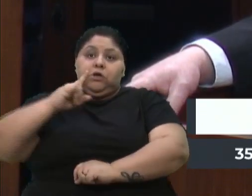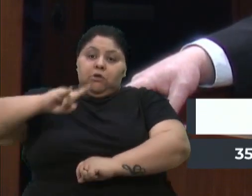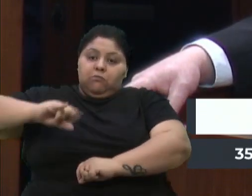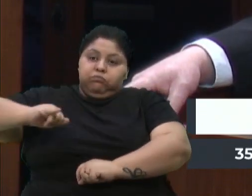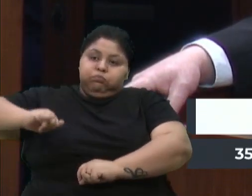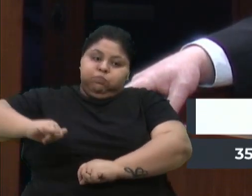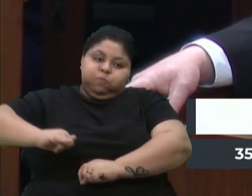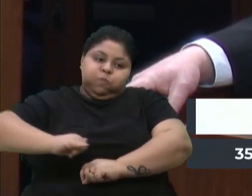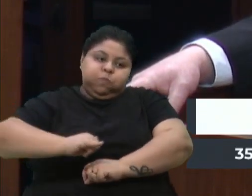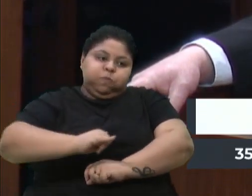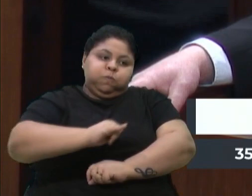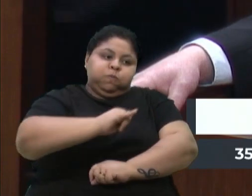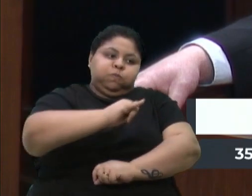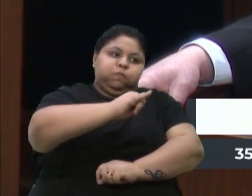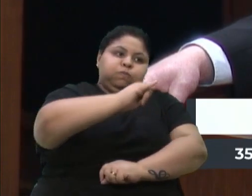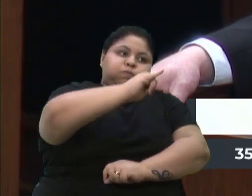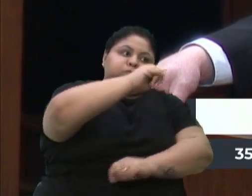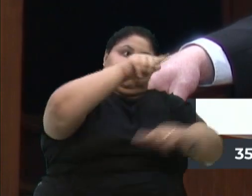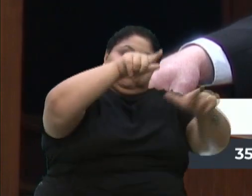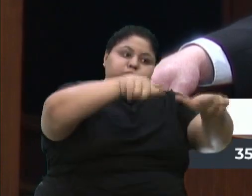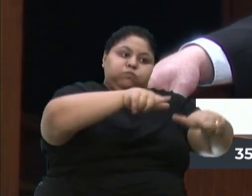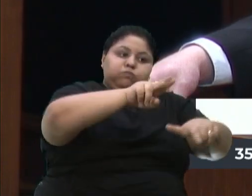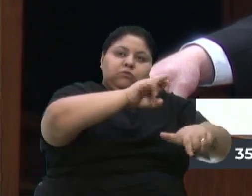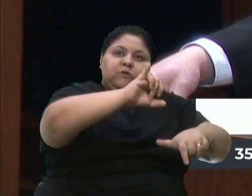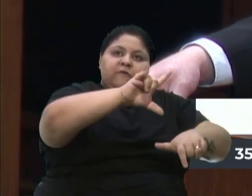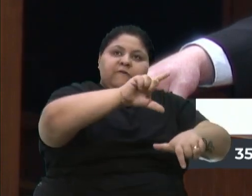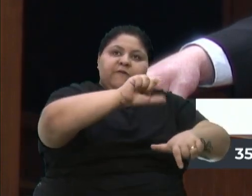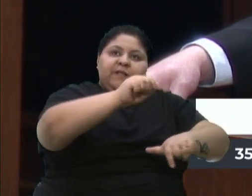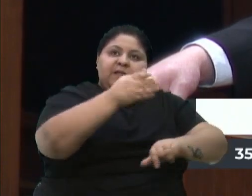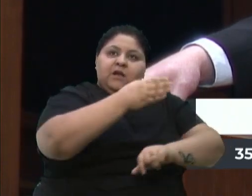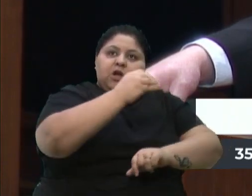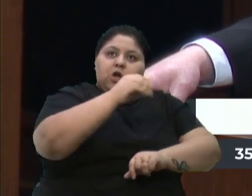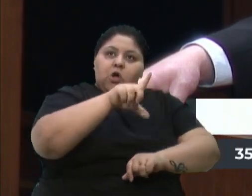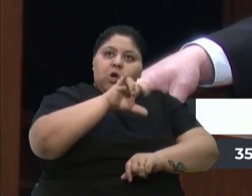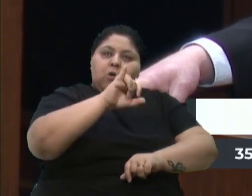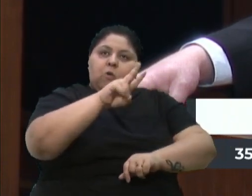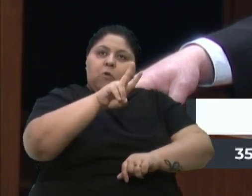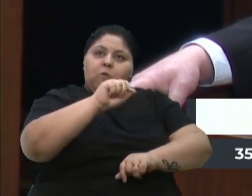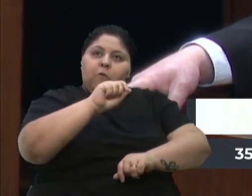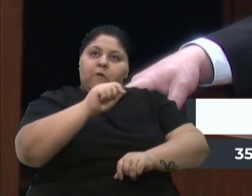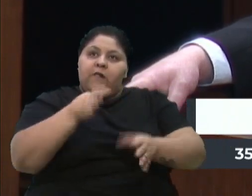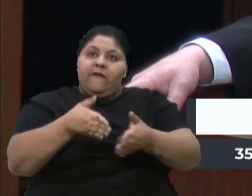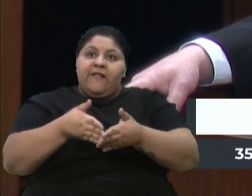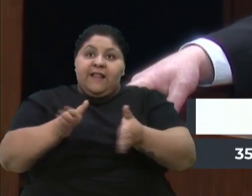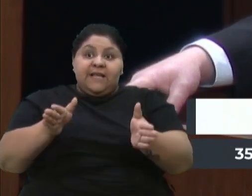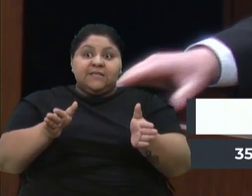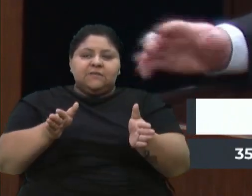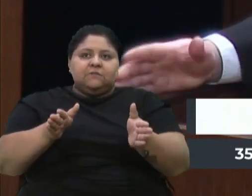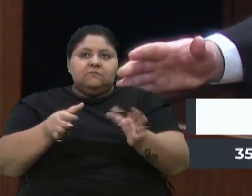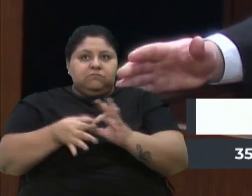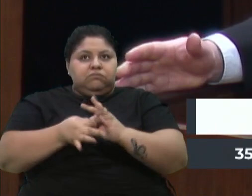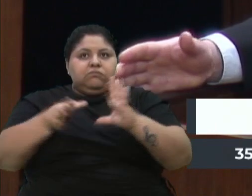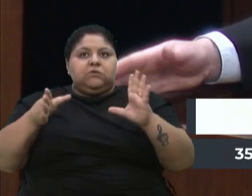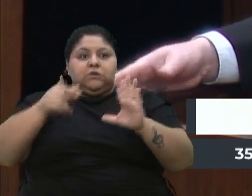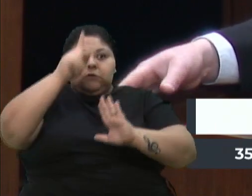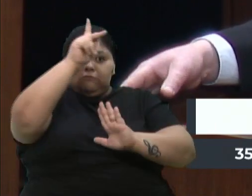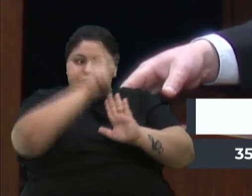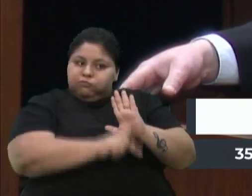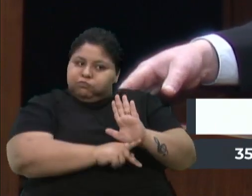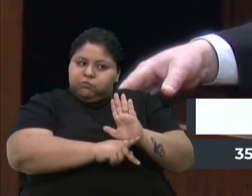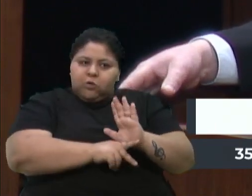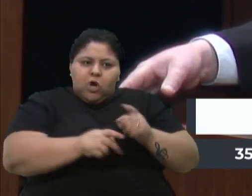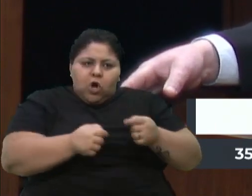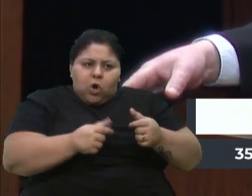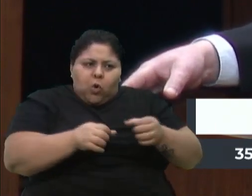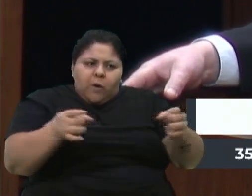na localidade de Vila Oliva. Licença ambiental da FEPAM liberada dia 31 de agosto, projeto praticamente pronto,